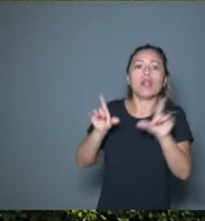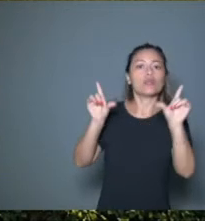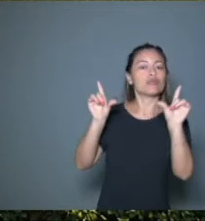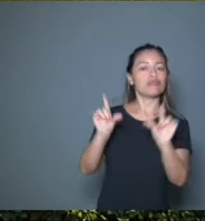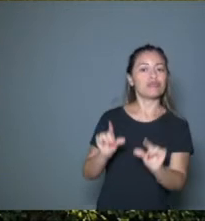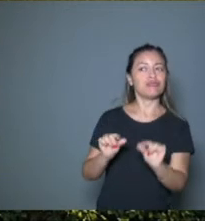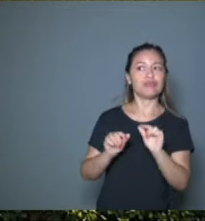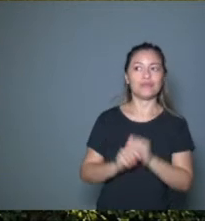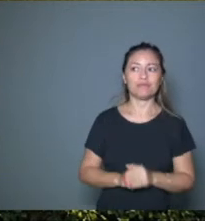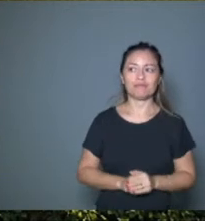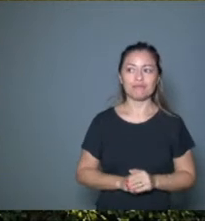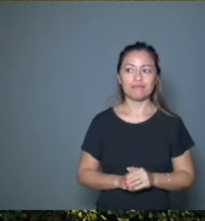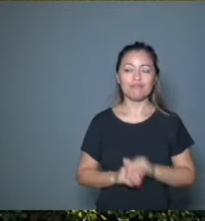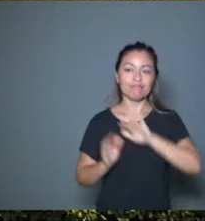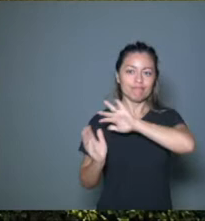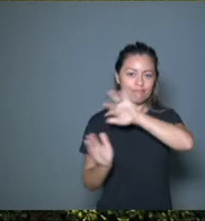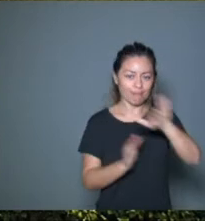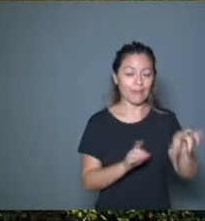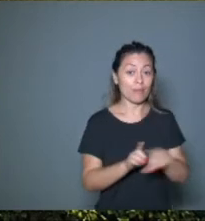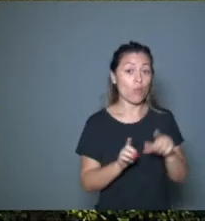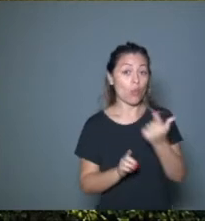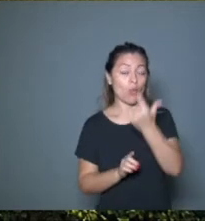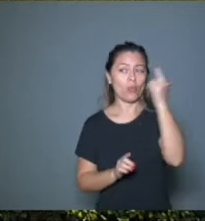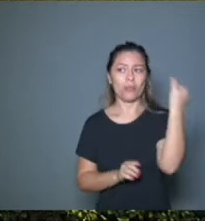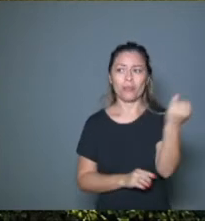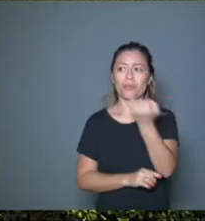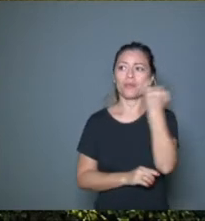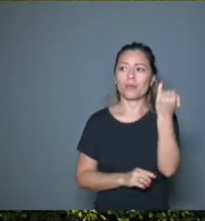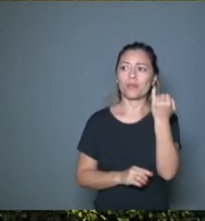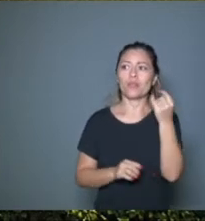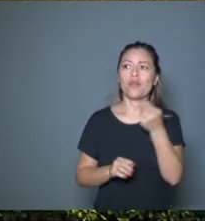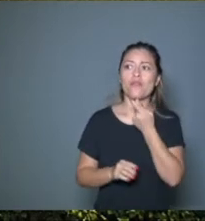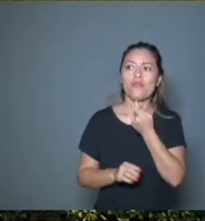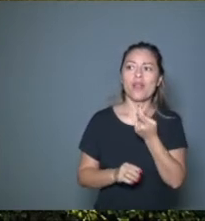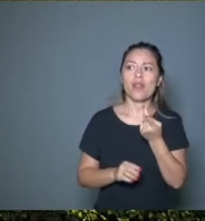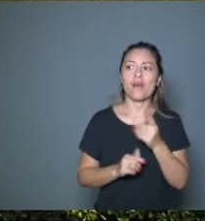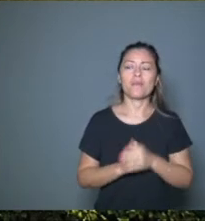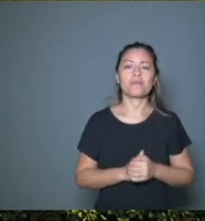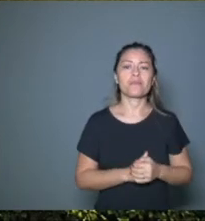outro eixo prioritário, que é água e biodiversidade,